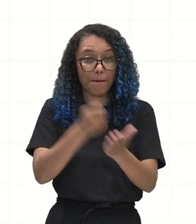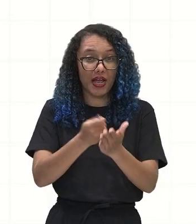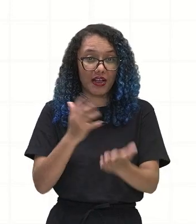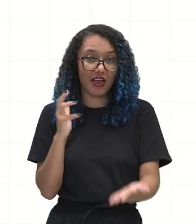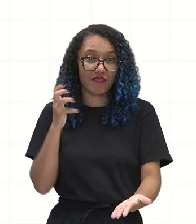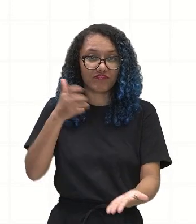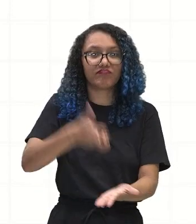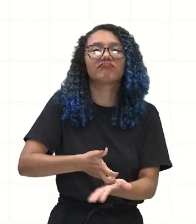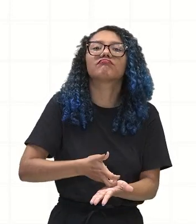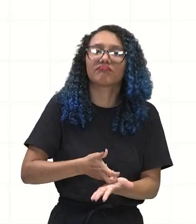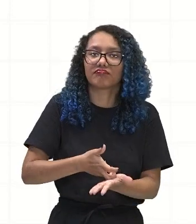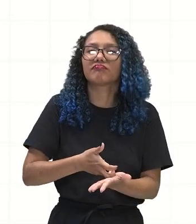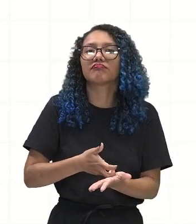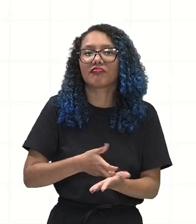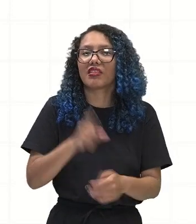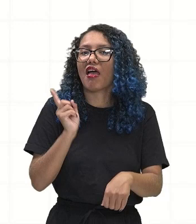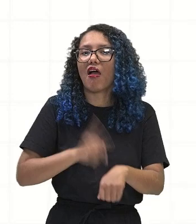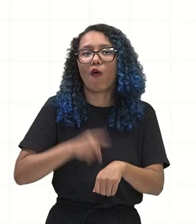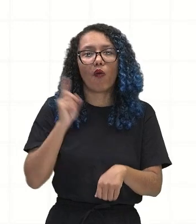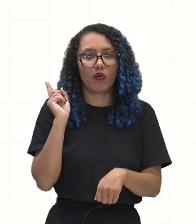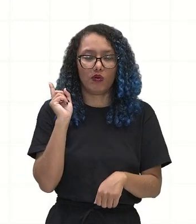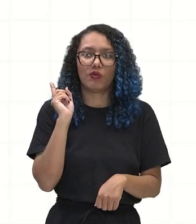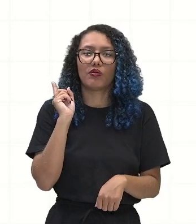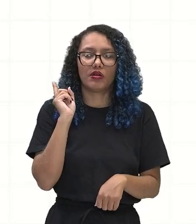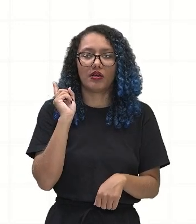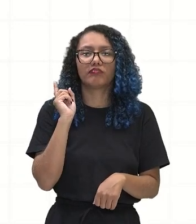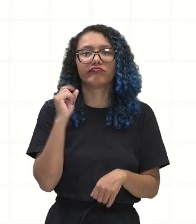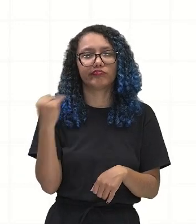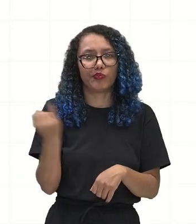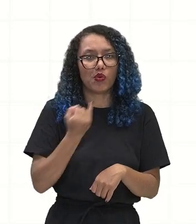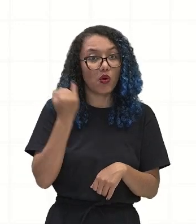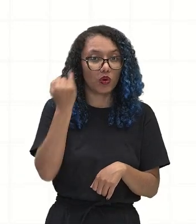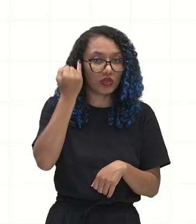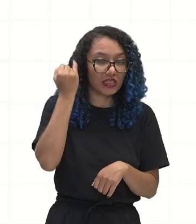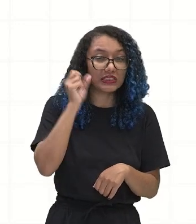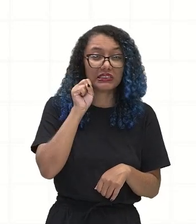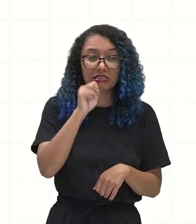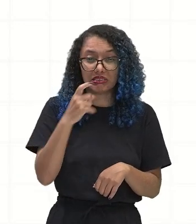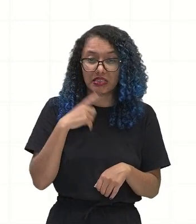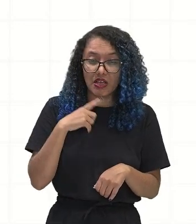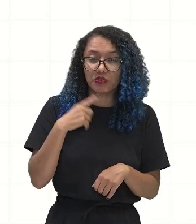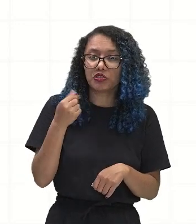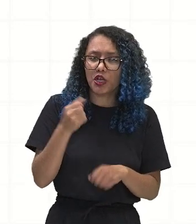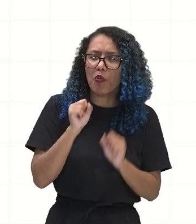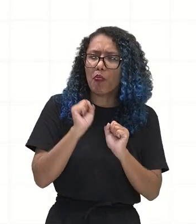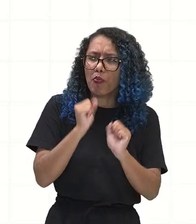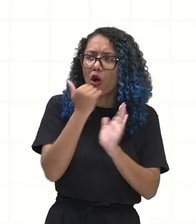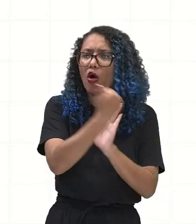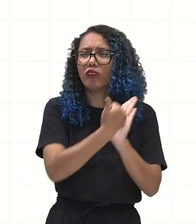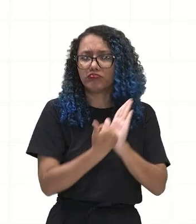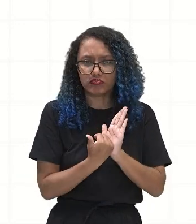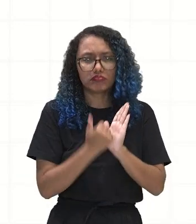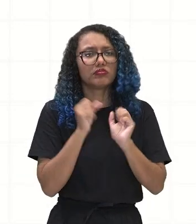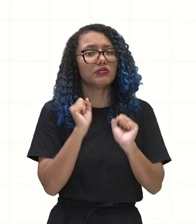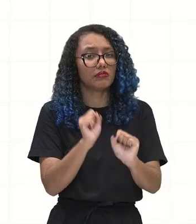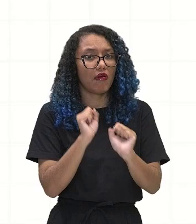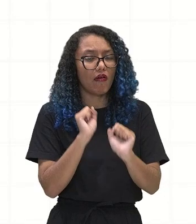Isso é importante, por isso que você tem o dinheiro, você sempre pede para comprar, né, o desconto na sua compra à